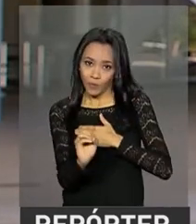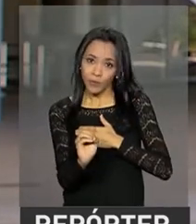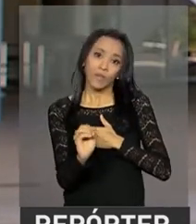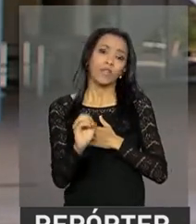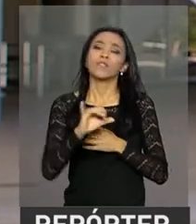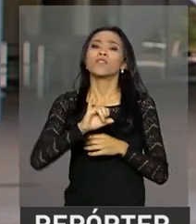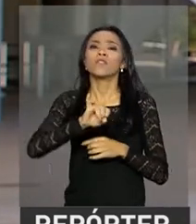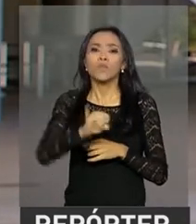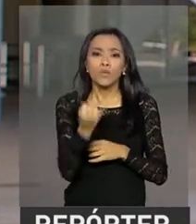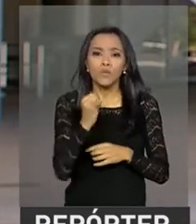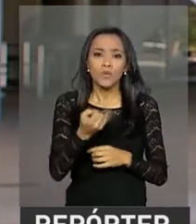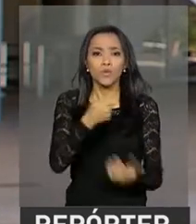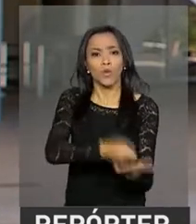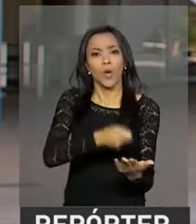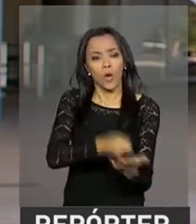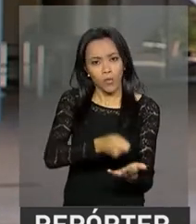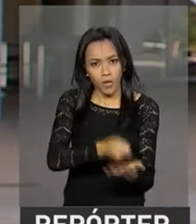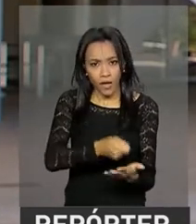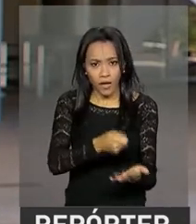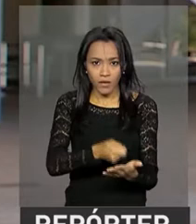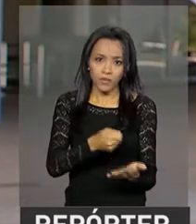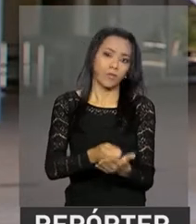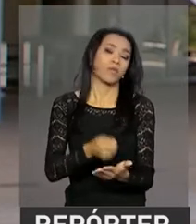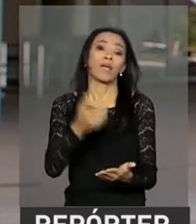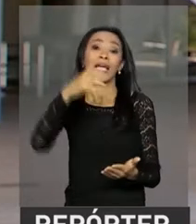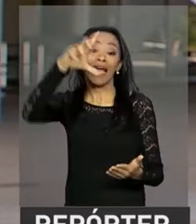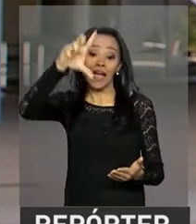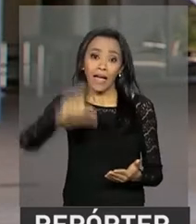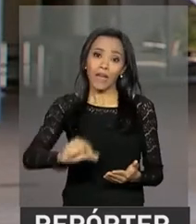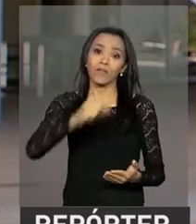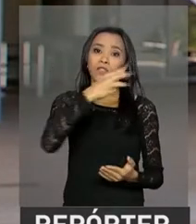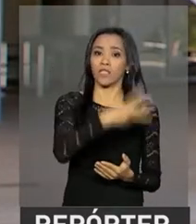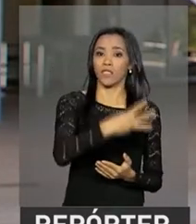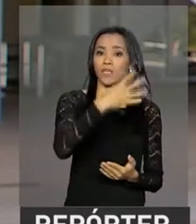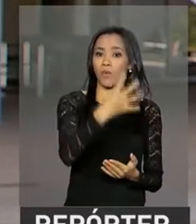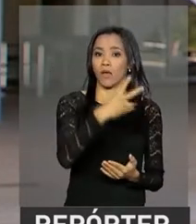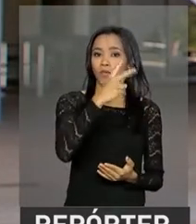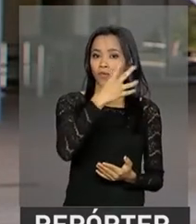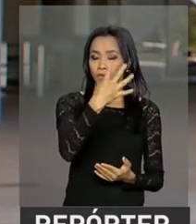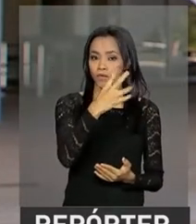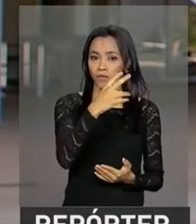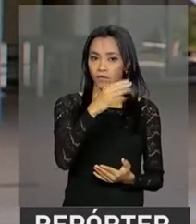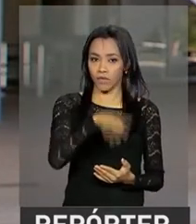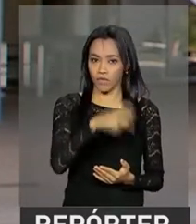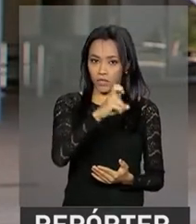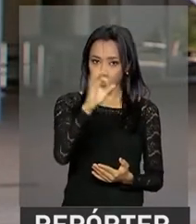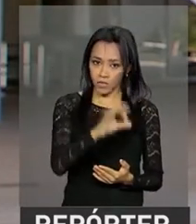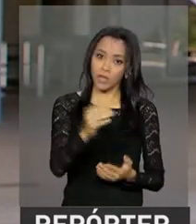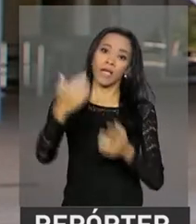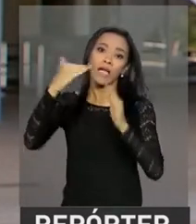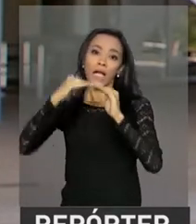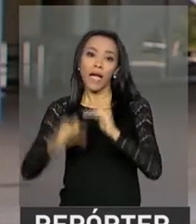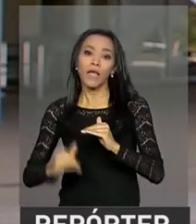juros que pode ser cobrado no consignado, ele caiu de 34,5% ao ano para